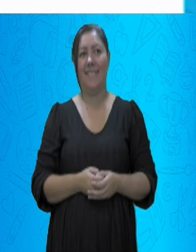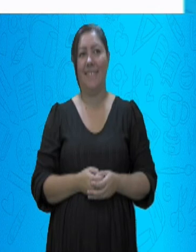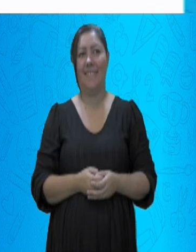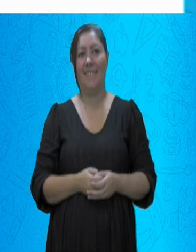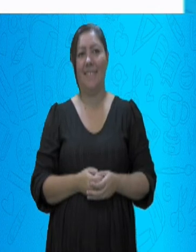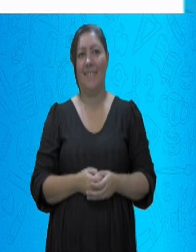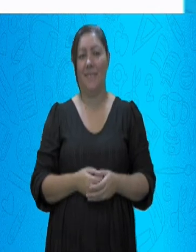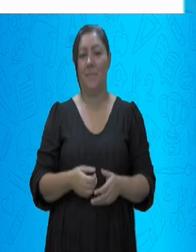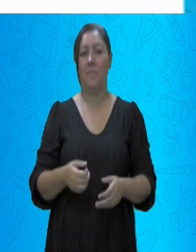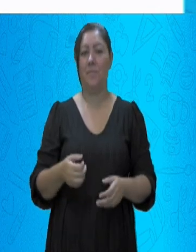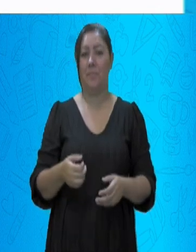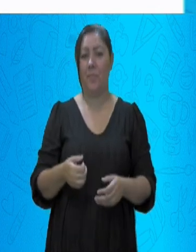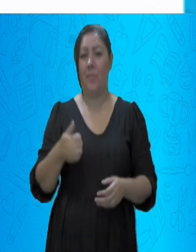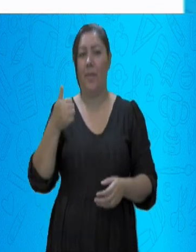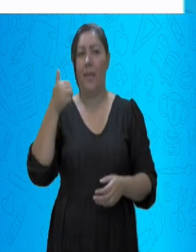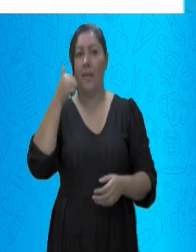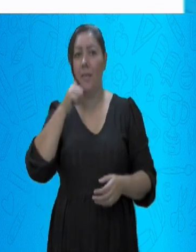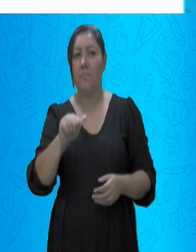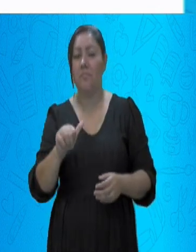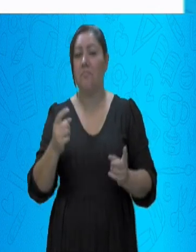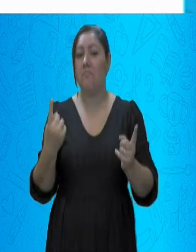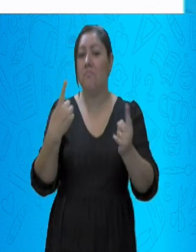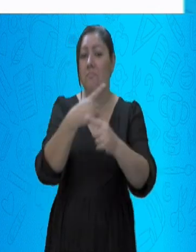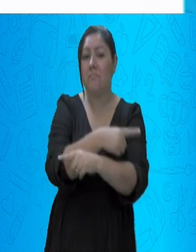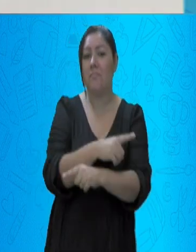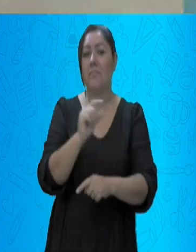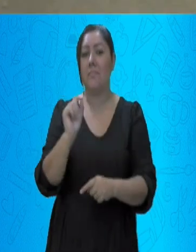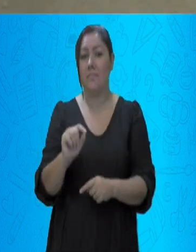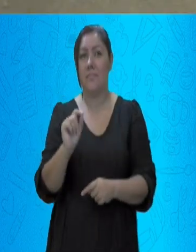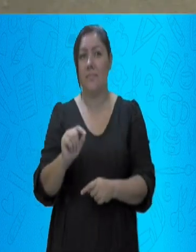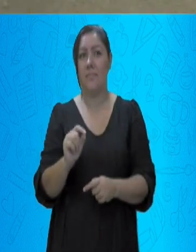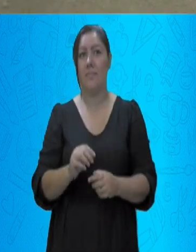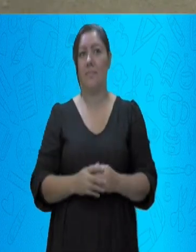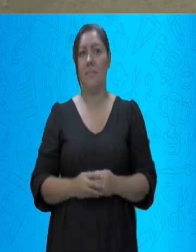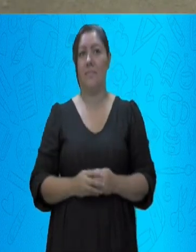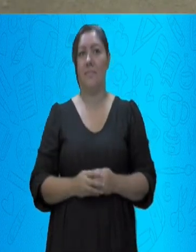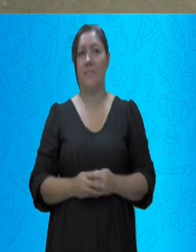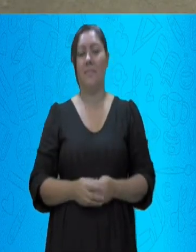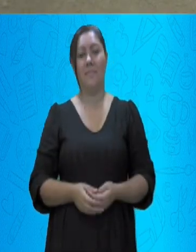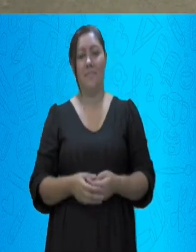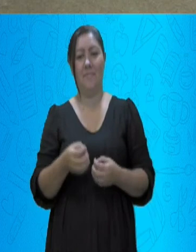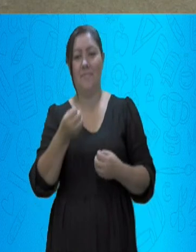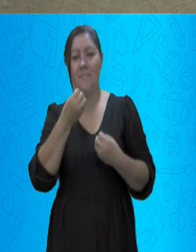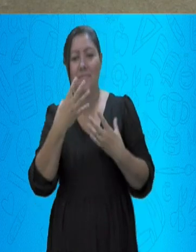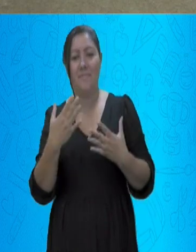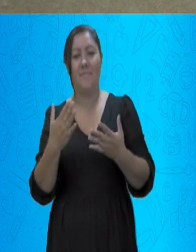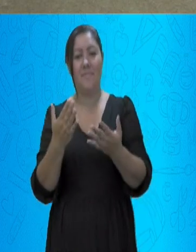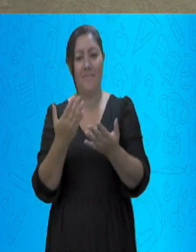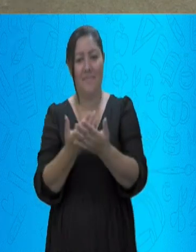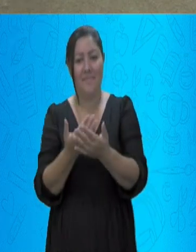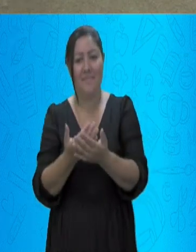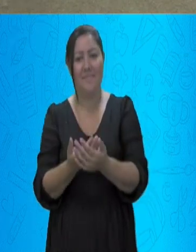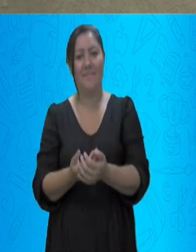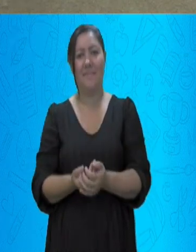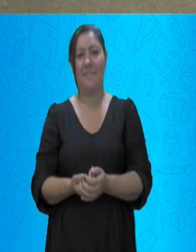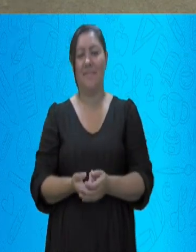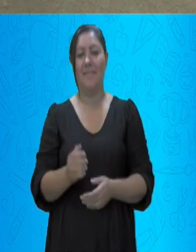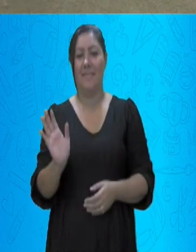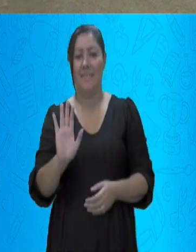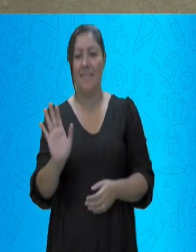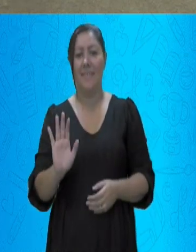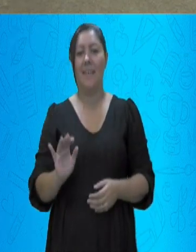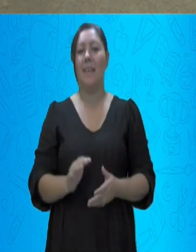vocês subentendido, para vocês resolverem essas atividades. Um bom trabalho a todos. E para acessar a